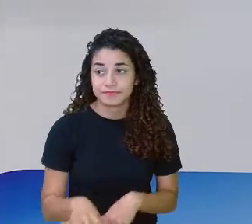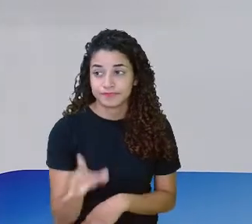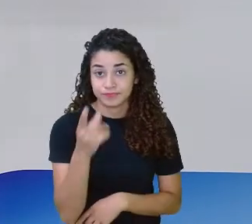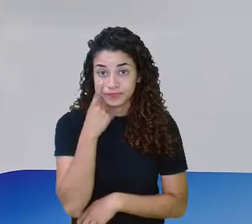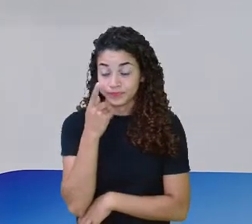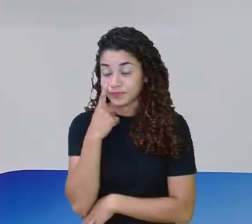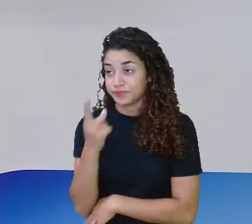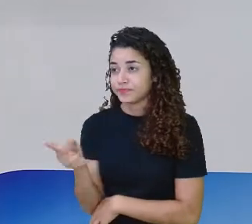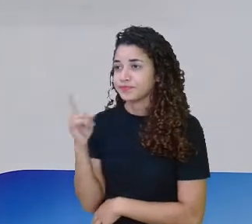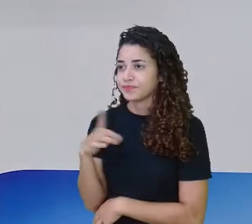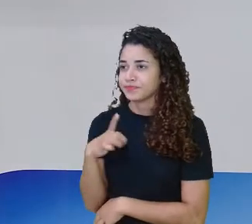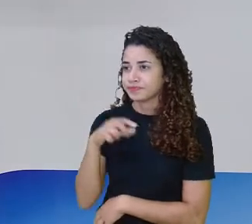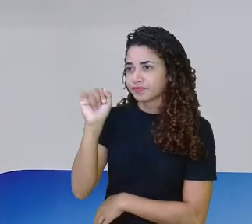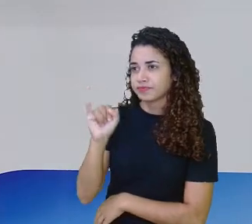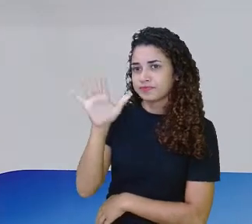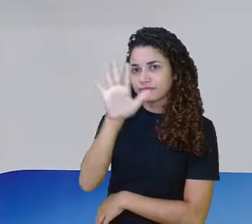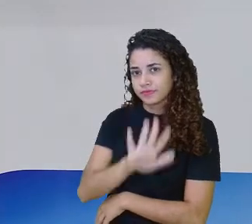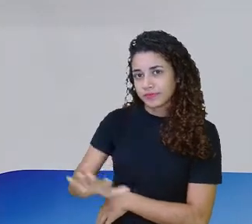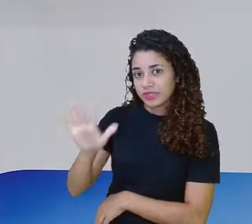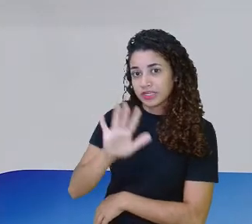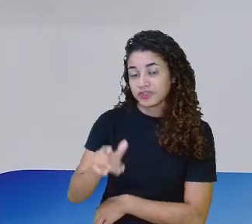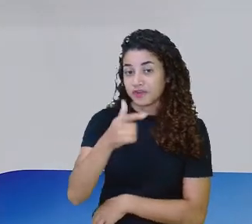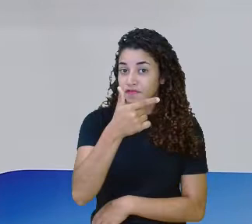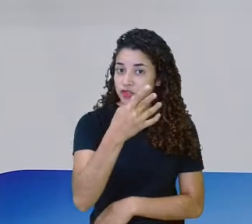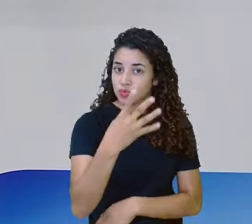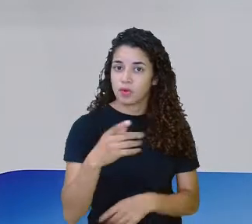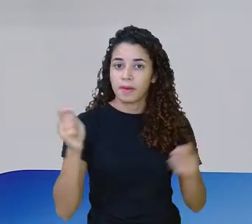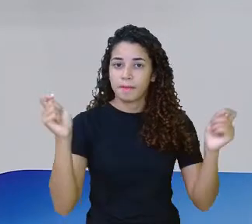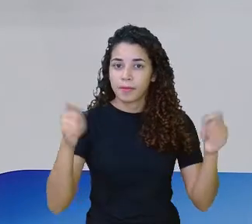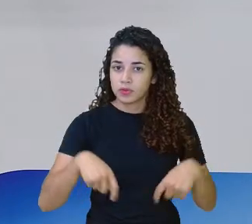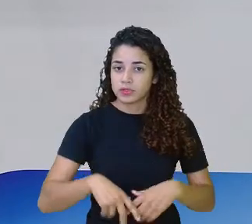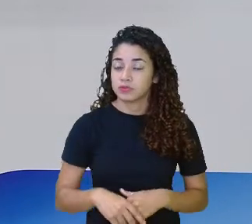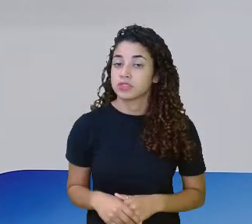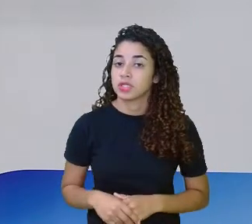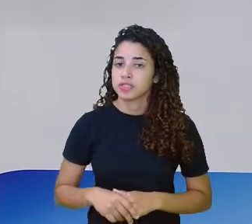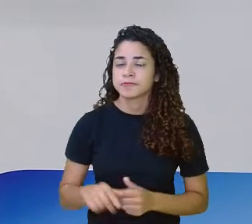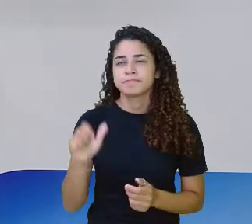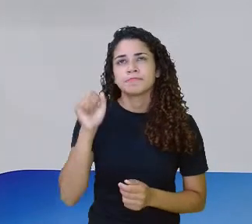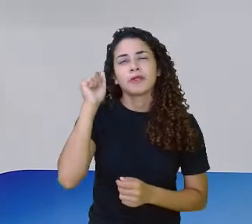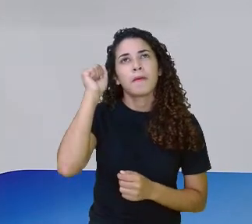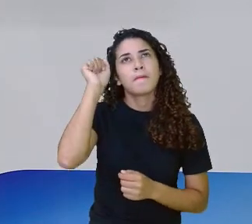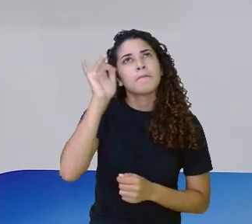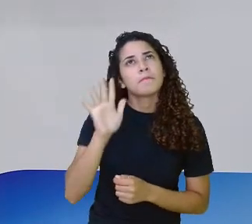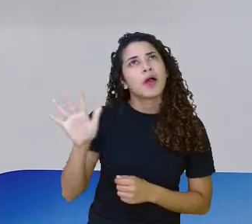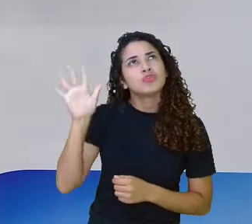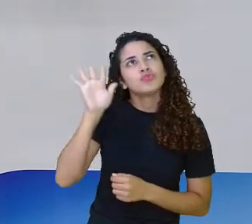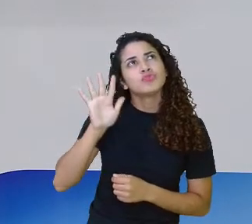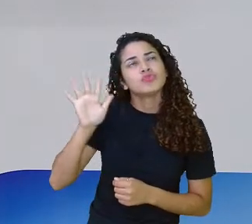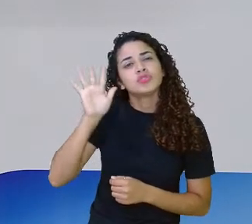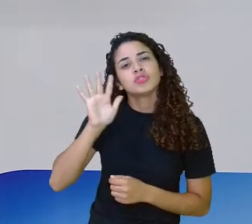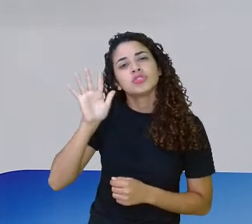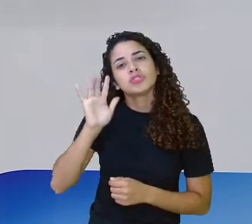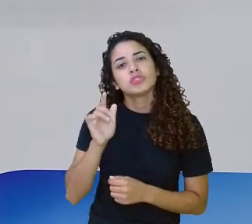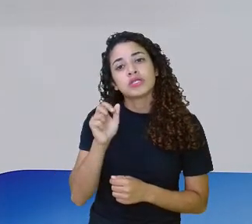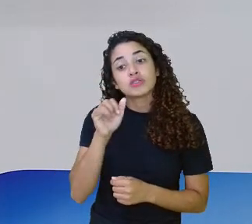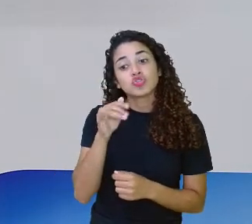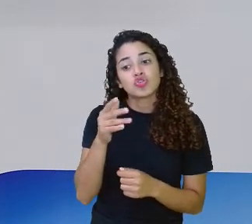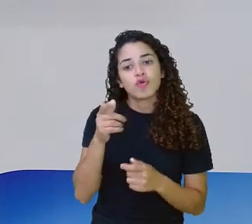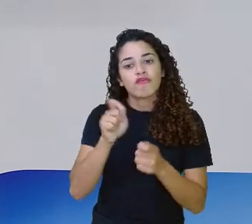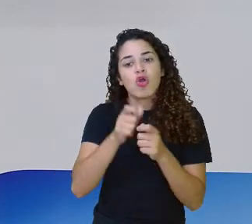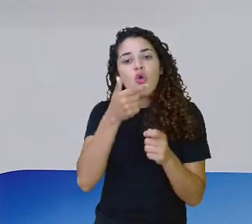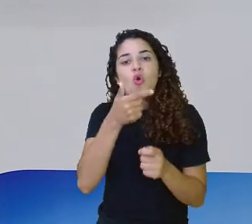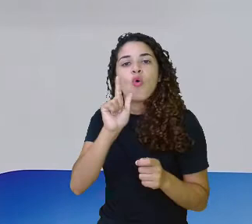aqui nessa imagem 24 possibilidades. Imagina se eu ainda fizesse outra pergunta.